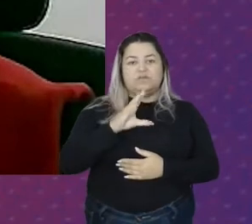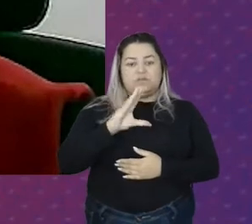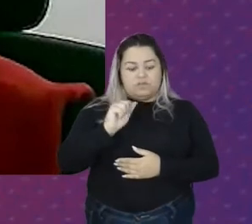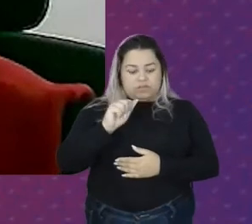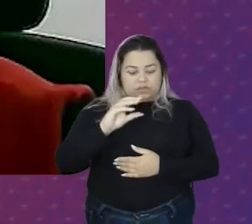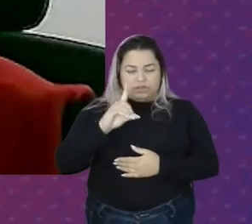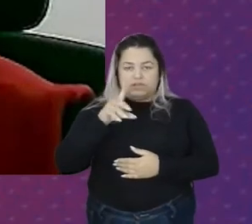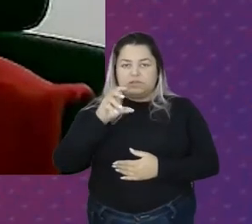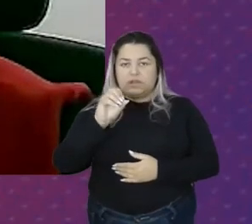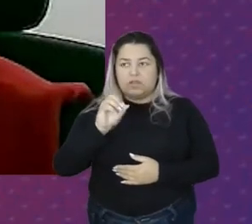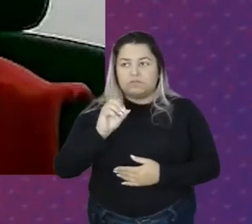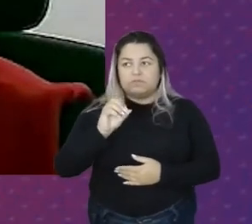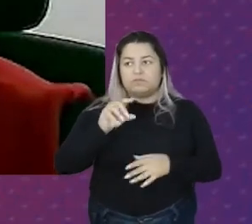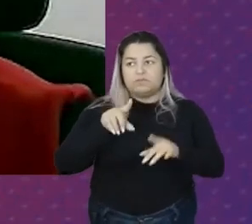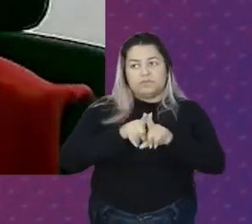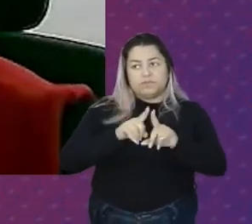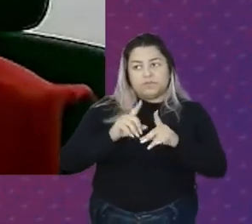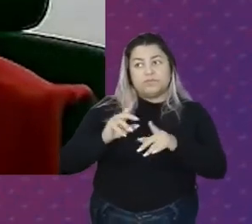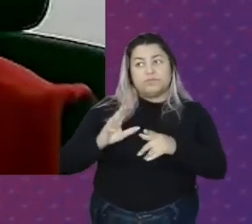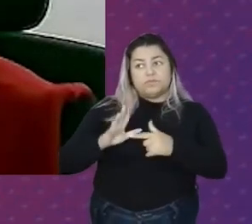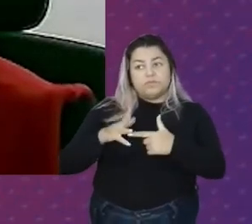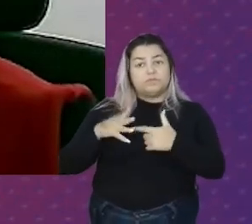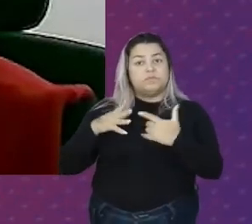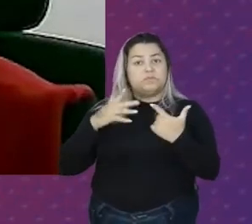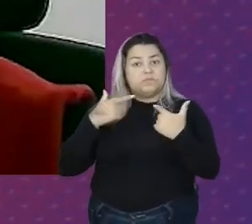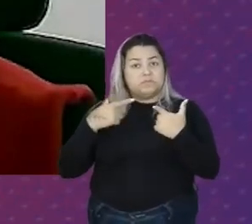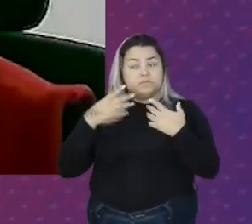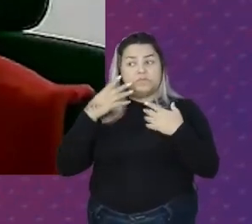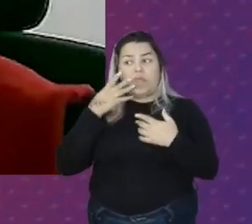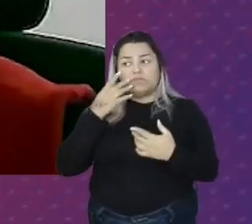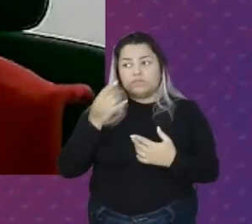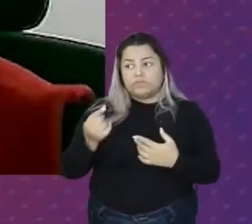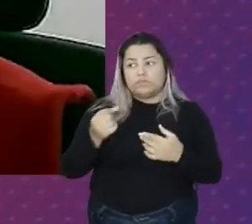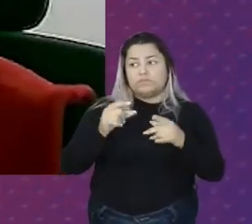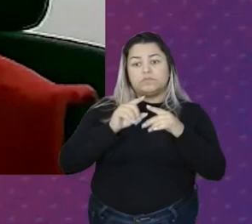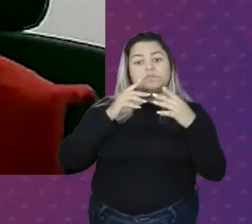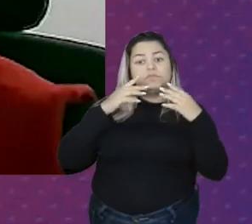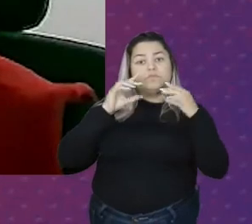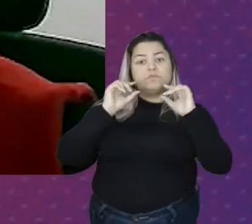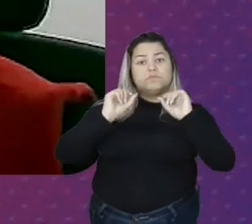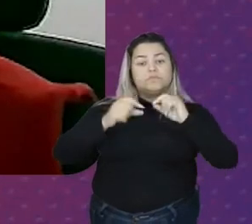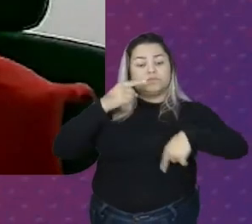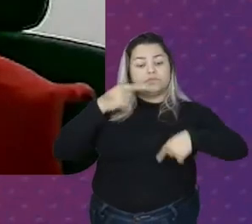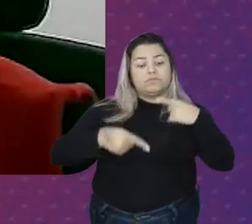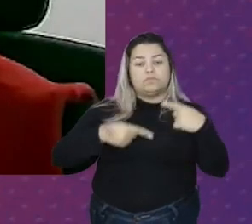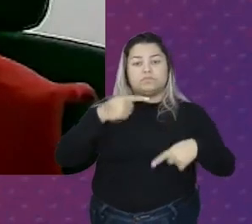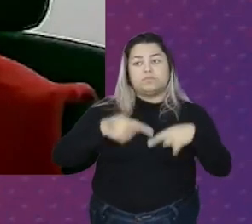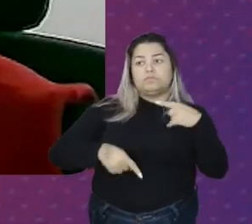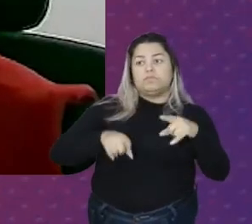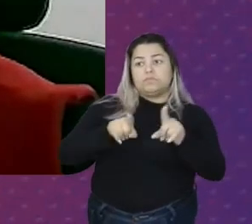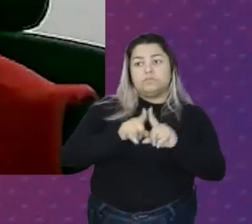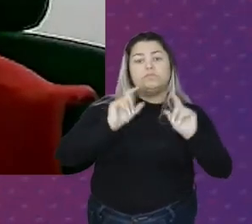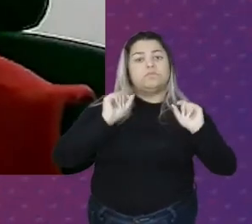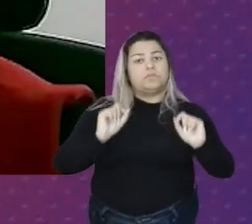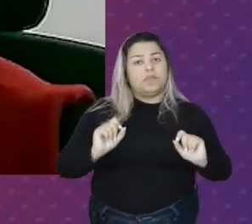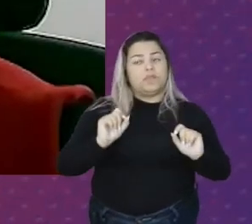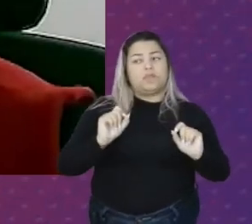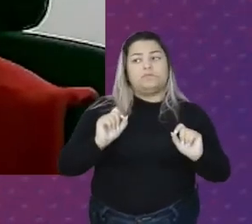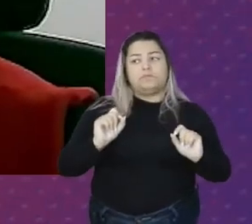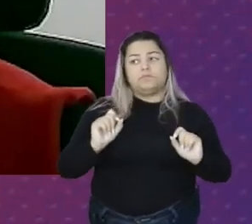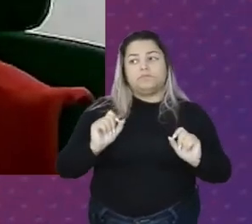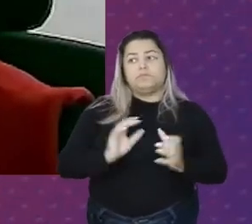portanto, e me apresento assim, como vítima de violência política de gênero, considerando que